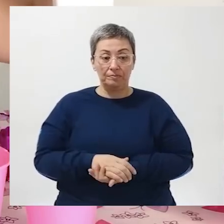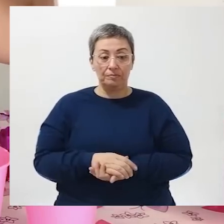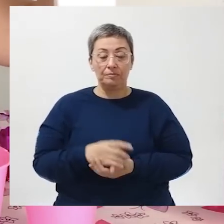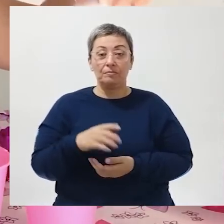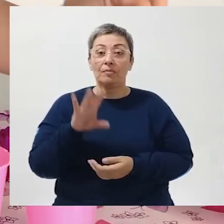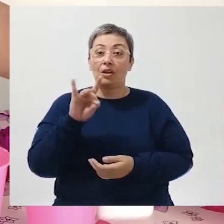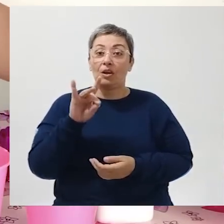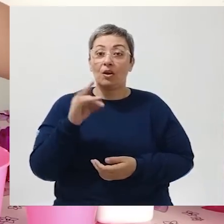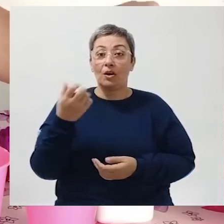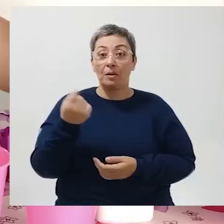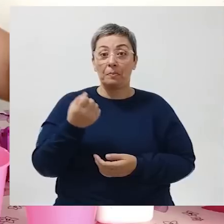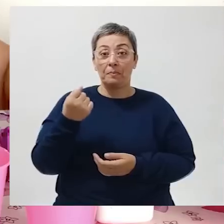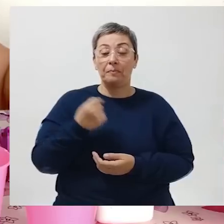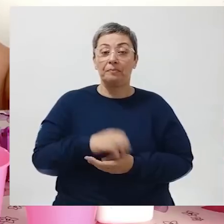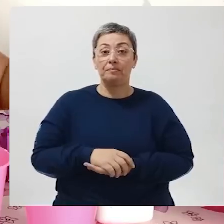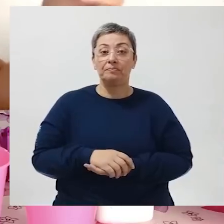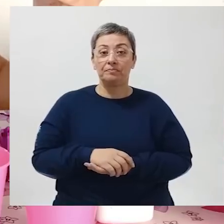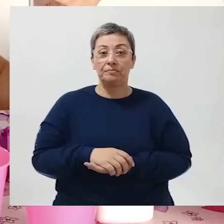cola branca,